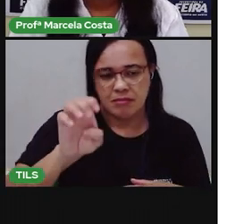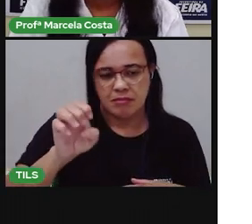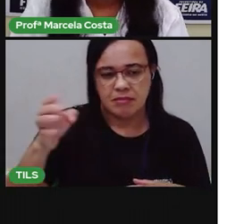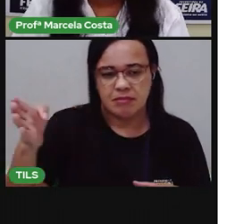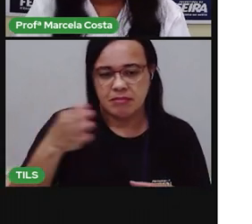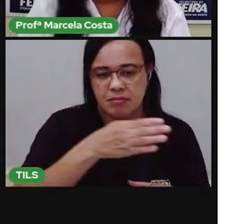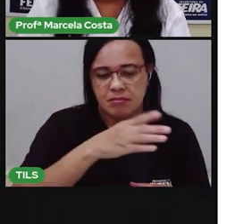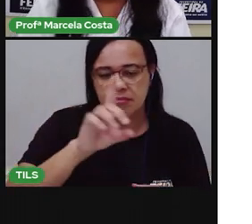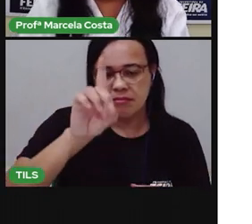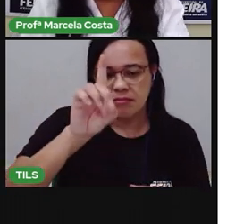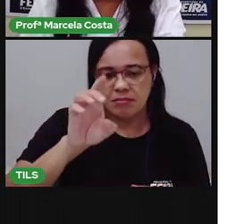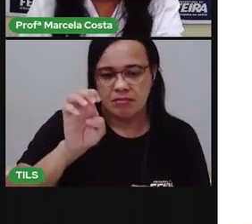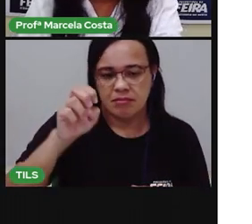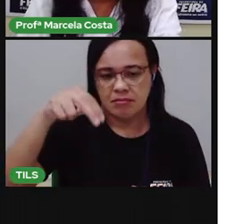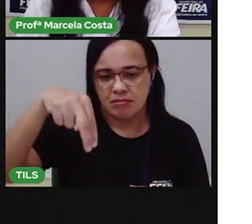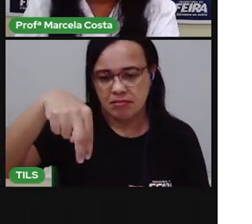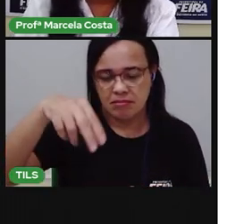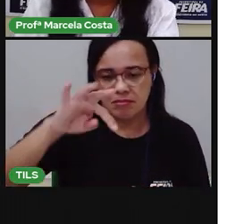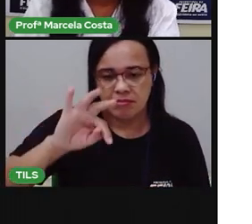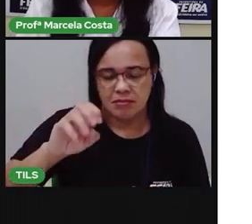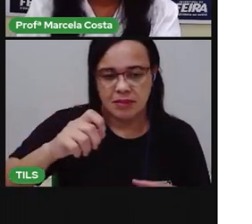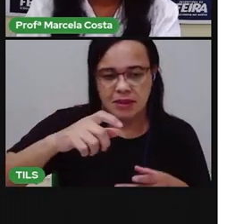dente.